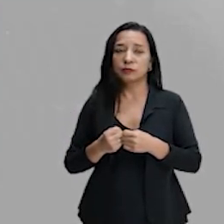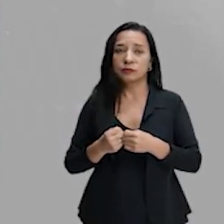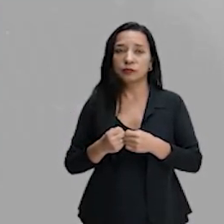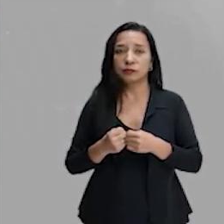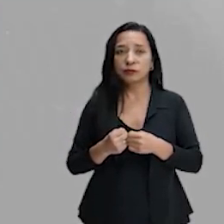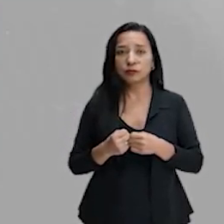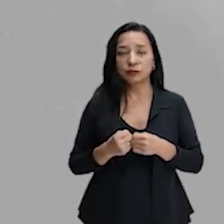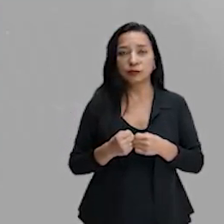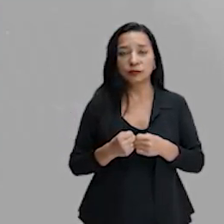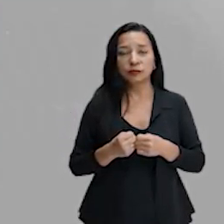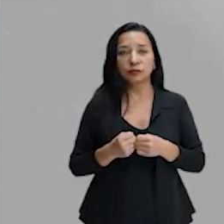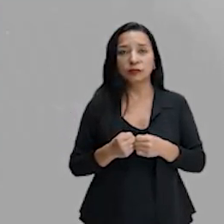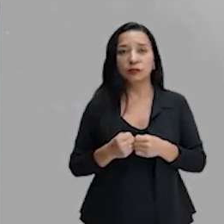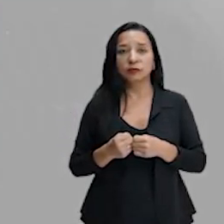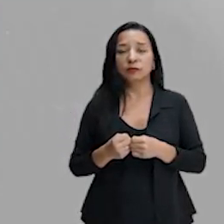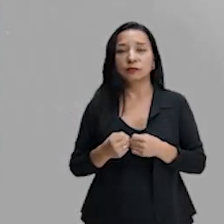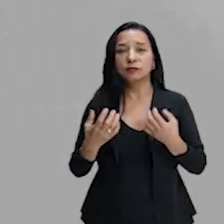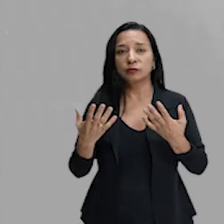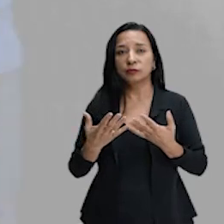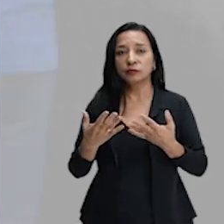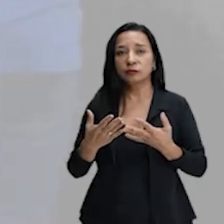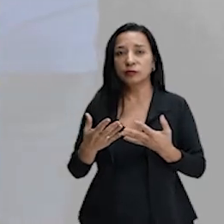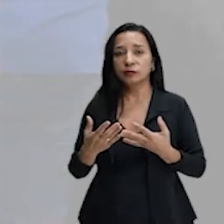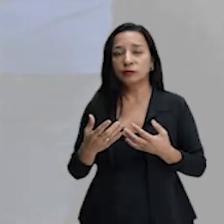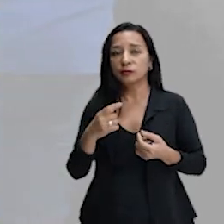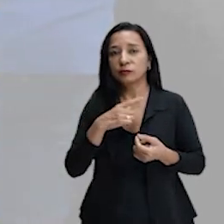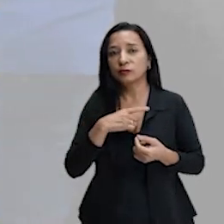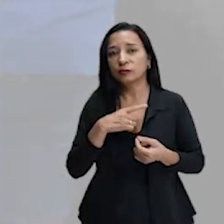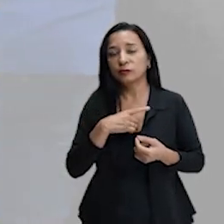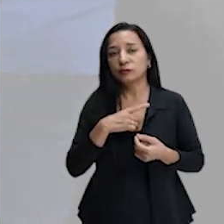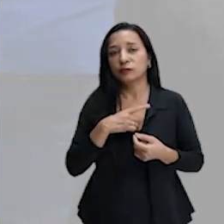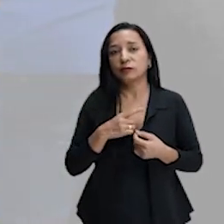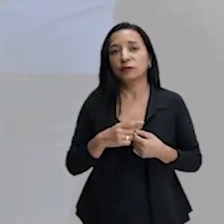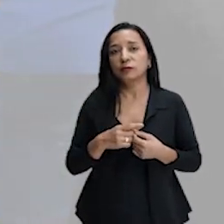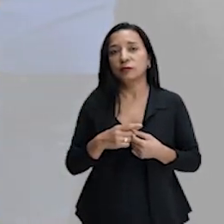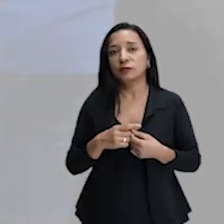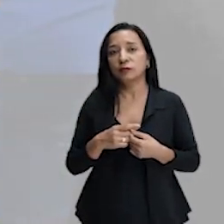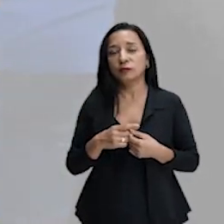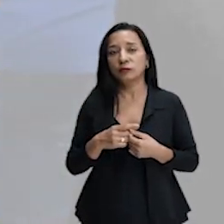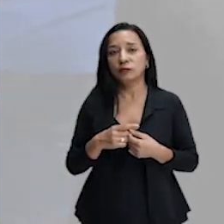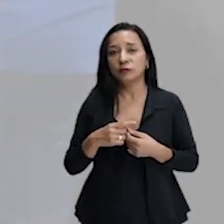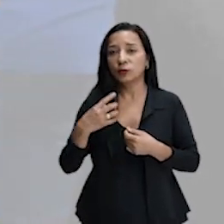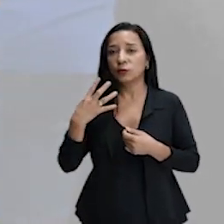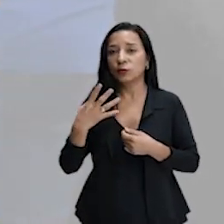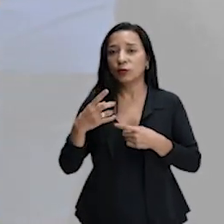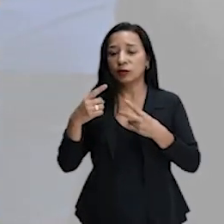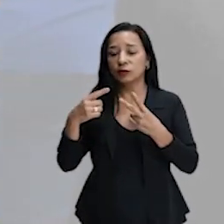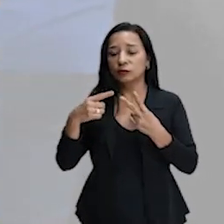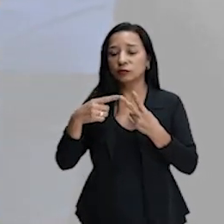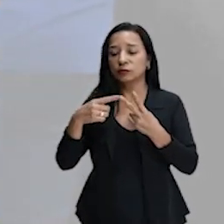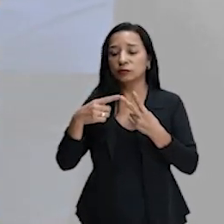√3 so 4 olha só aqui você tem 4